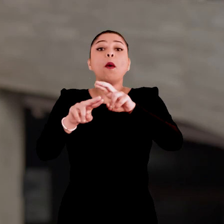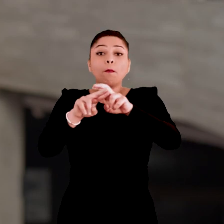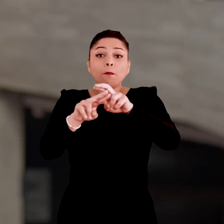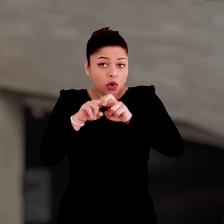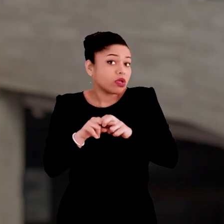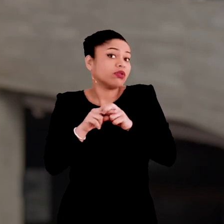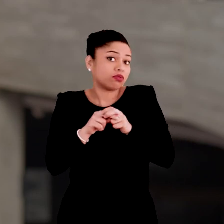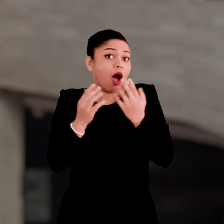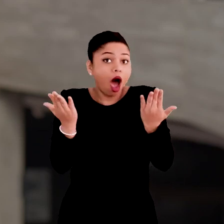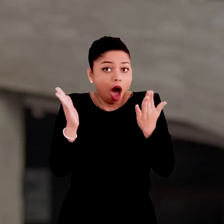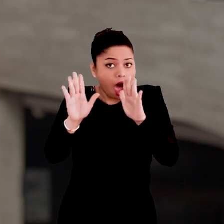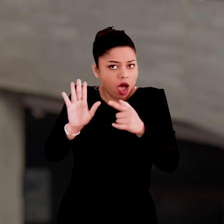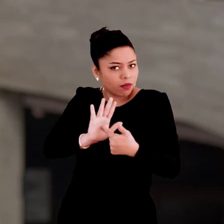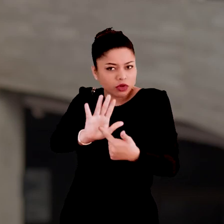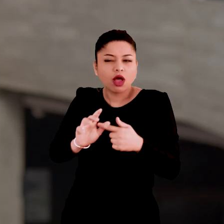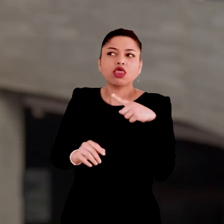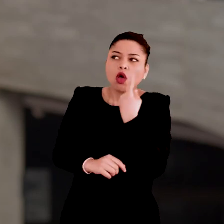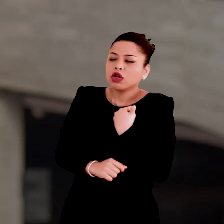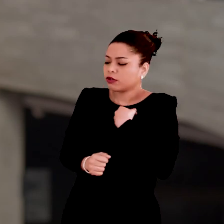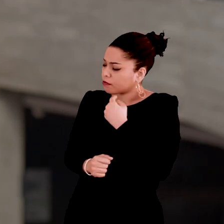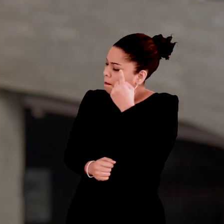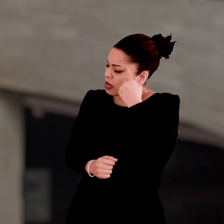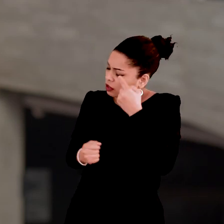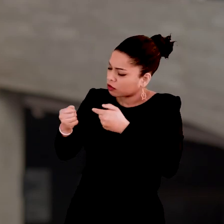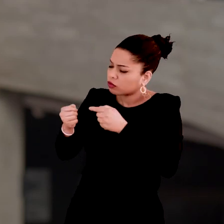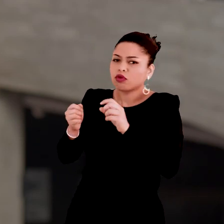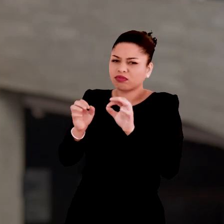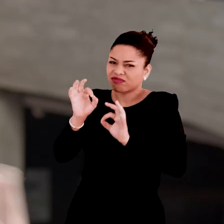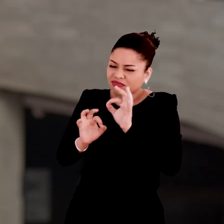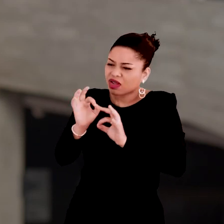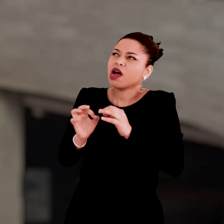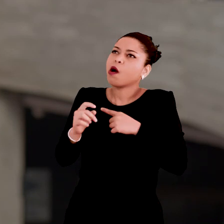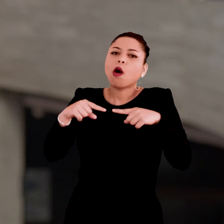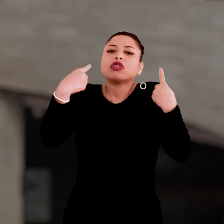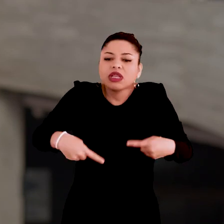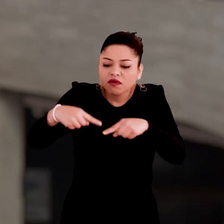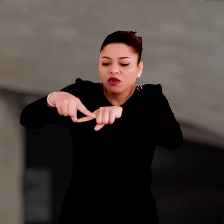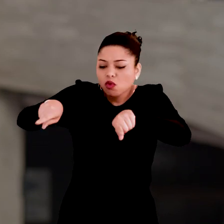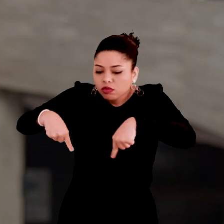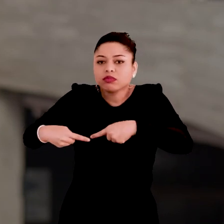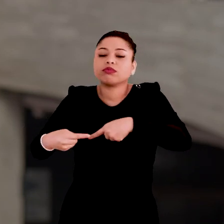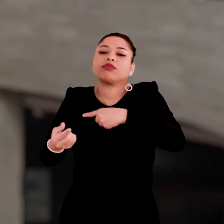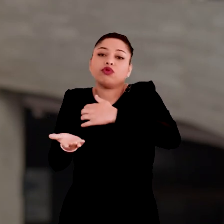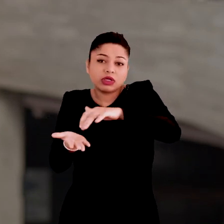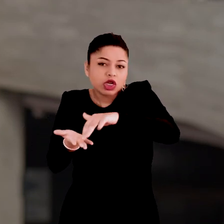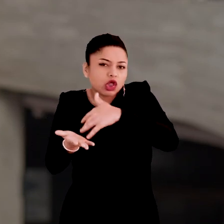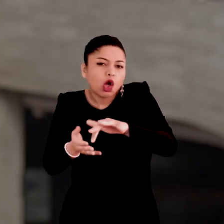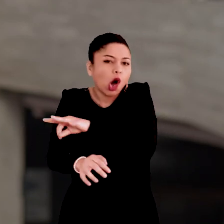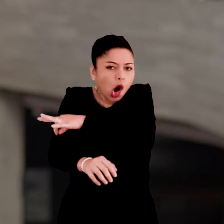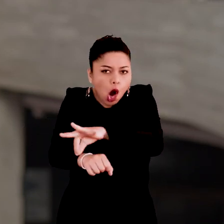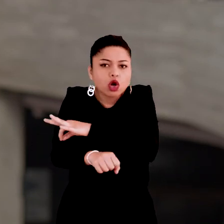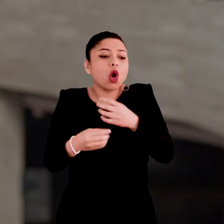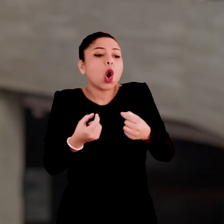a gente buscou trazer muito do modo como os escritórios trabalham, dos desafios que surgem no canteiro de obras, do modo como a